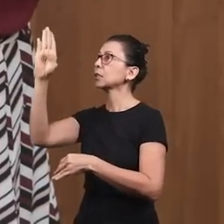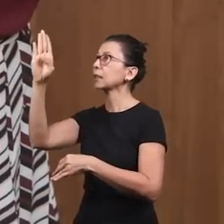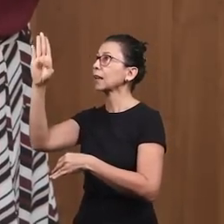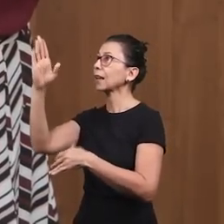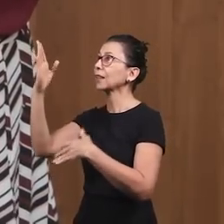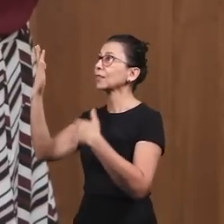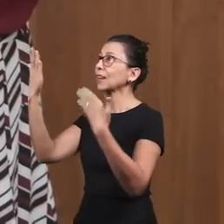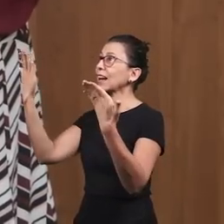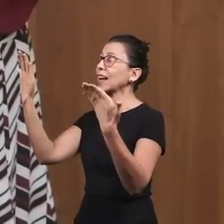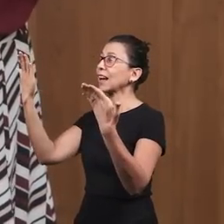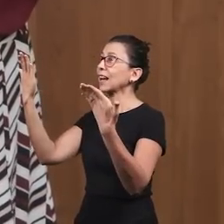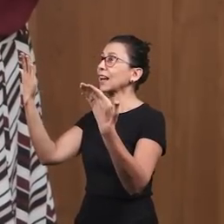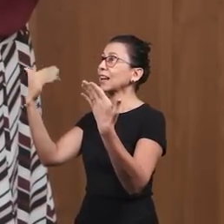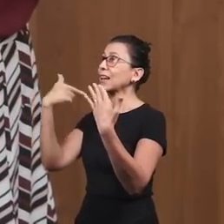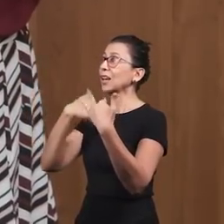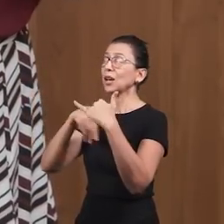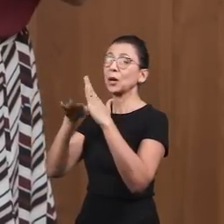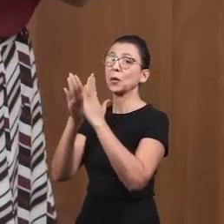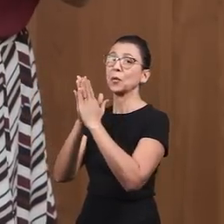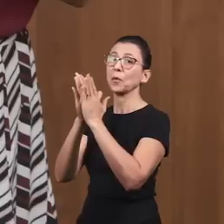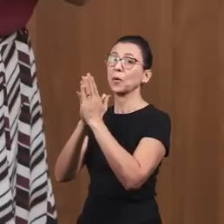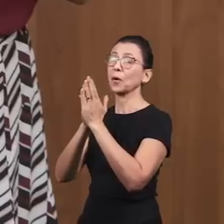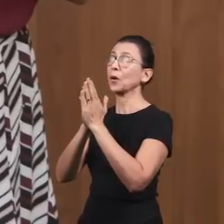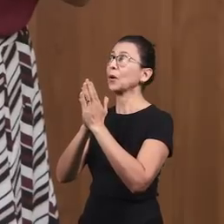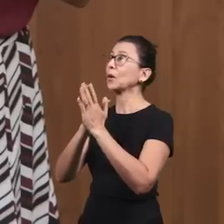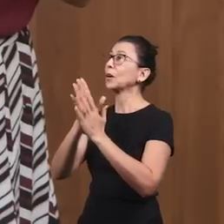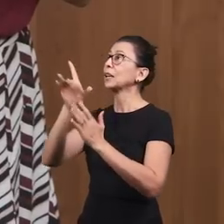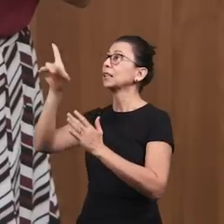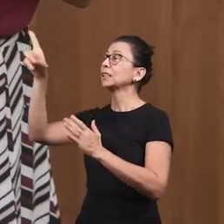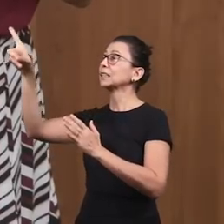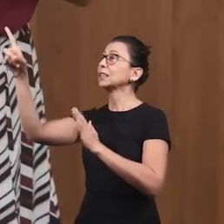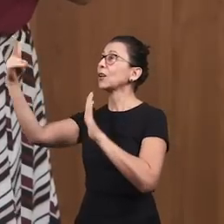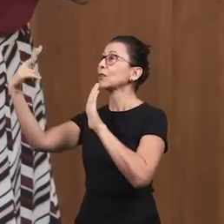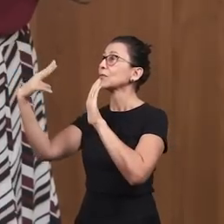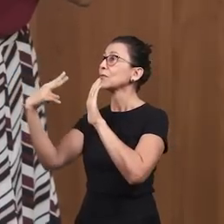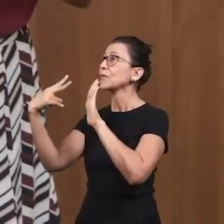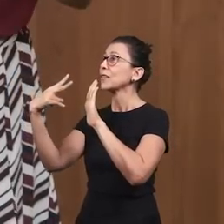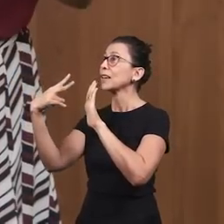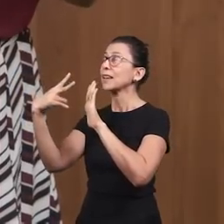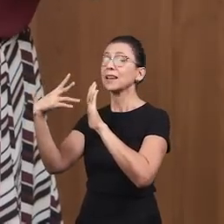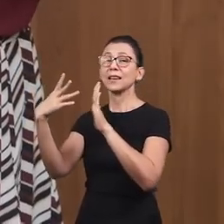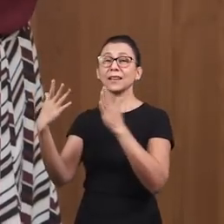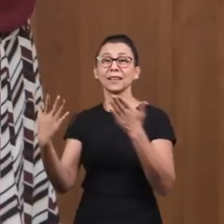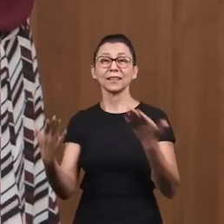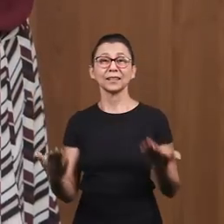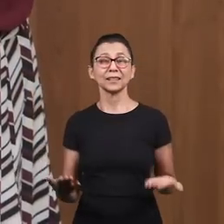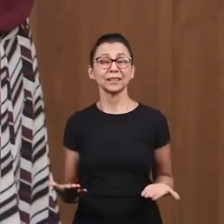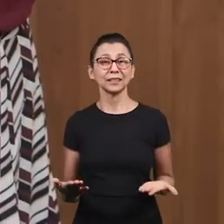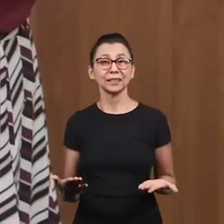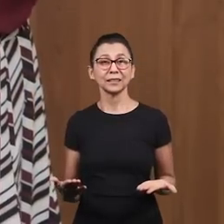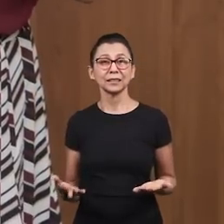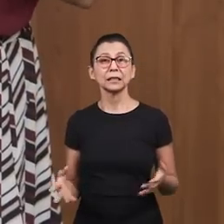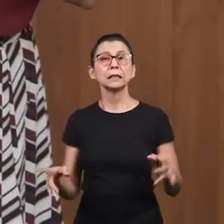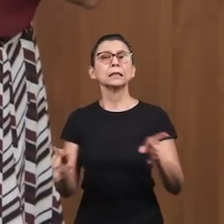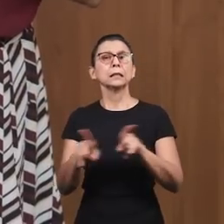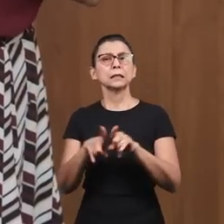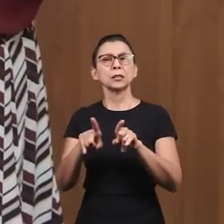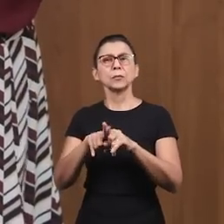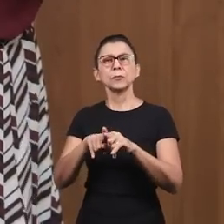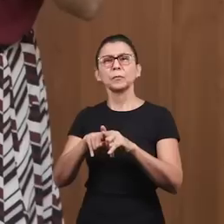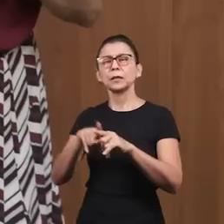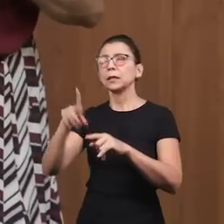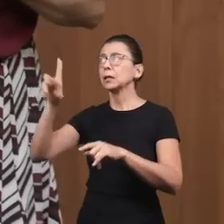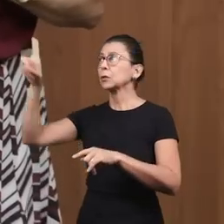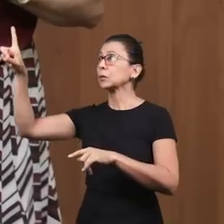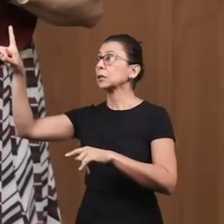com Deus agora. Senhor, me ouve. E ele também abriu esse caminho para Deus nos ver